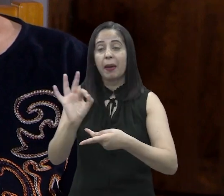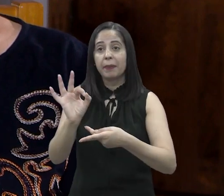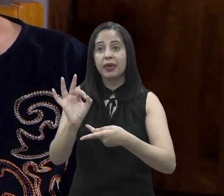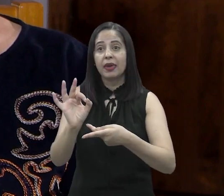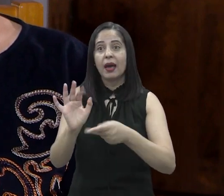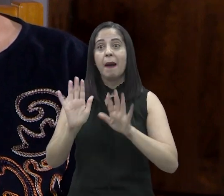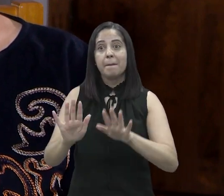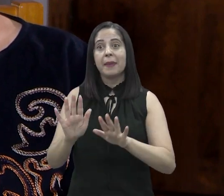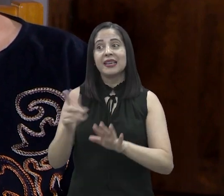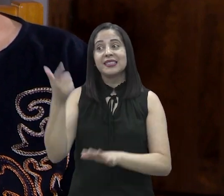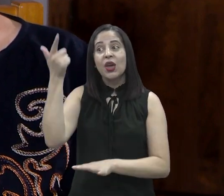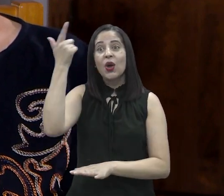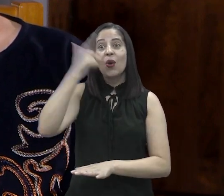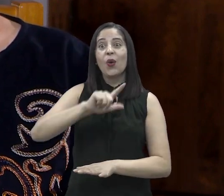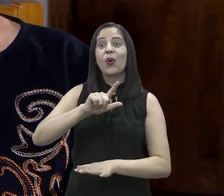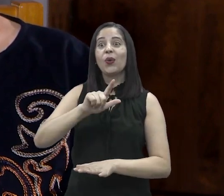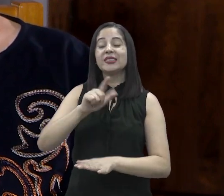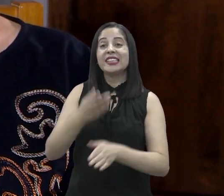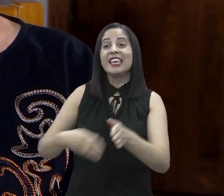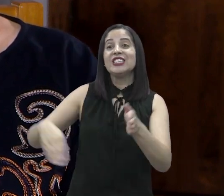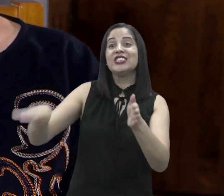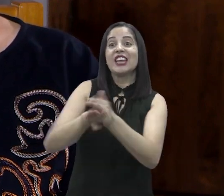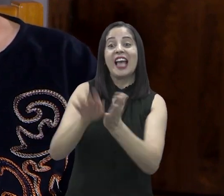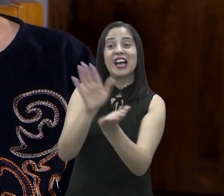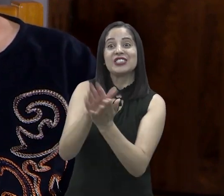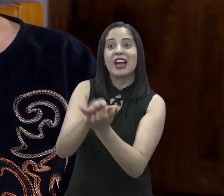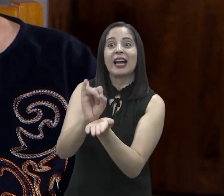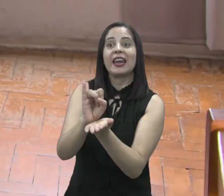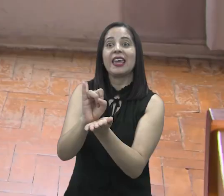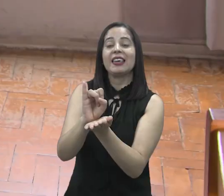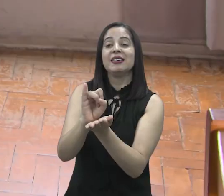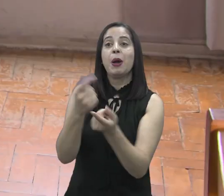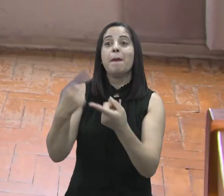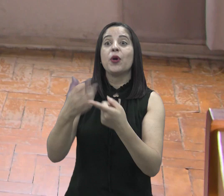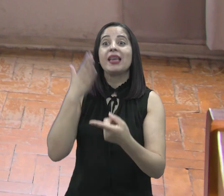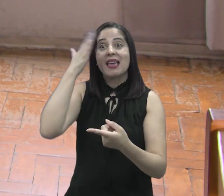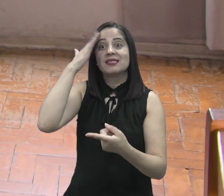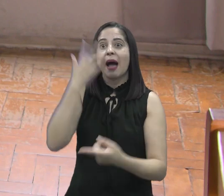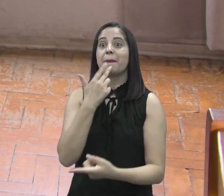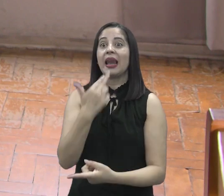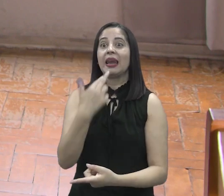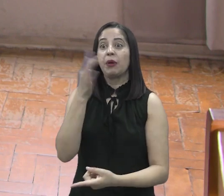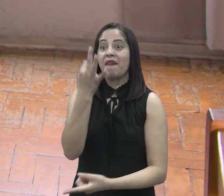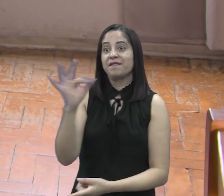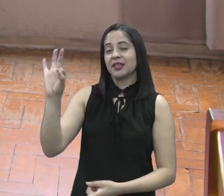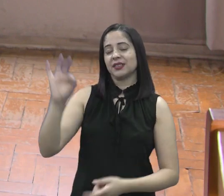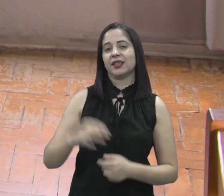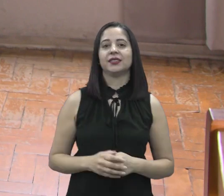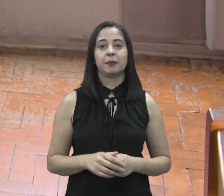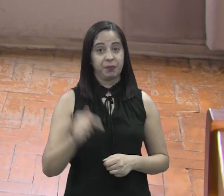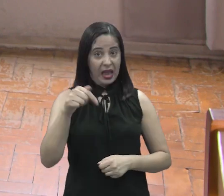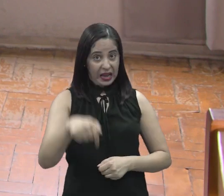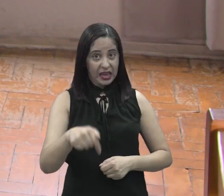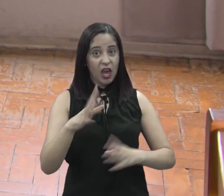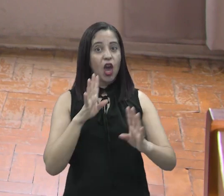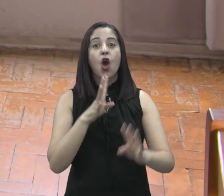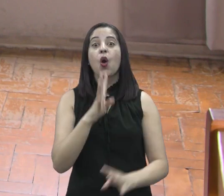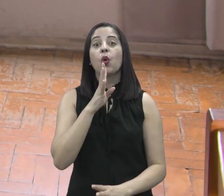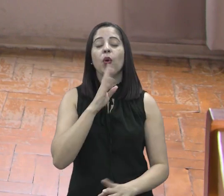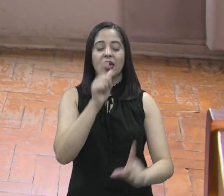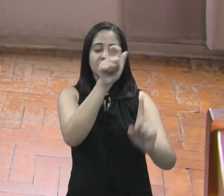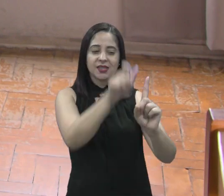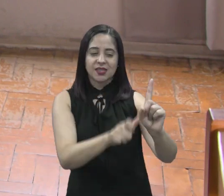eu consegui chegar até Jacareí sem ninguém me esperar. Foi no Brasil que Hind conheceu o marido, também